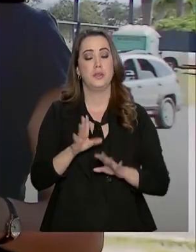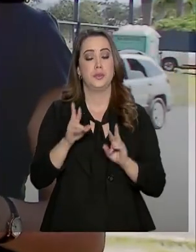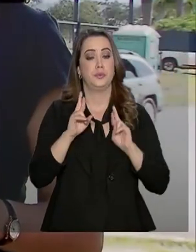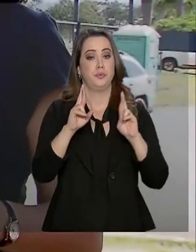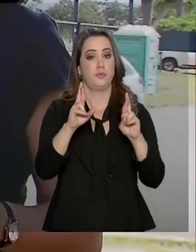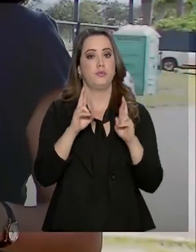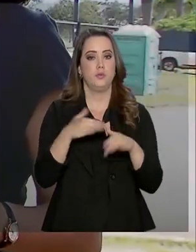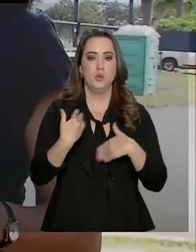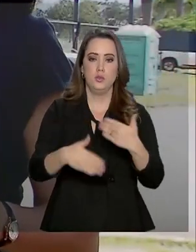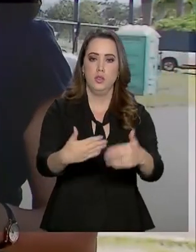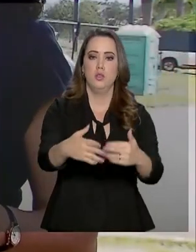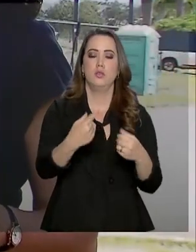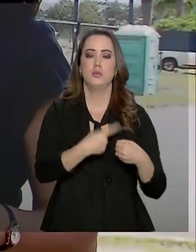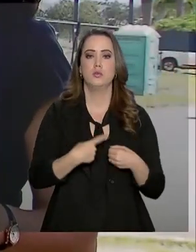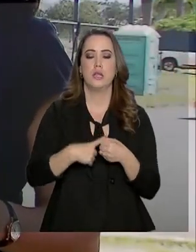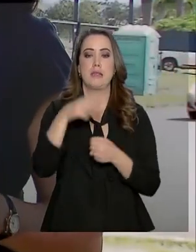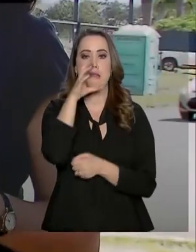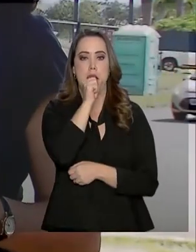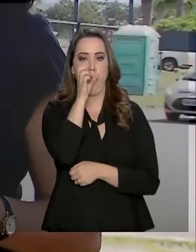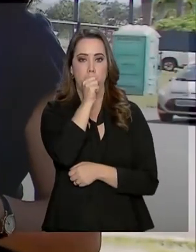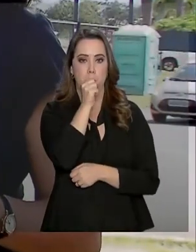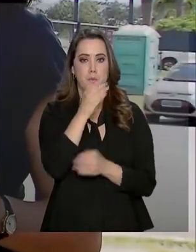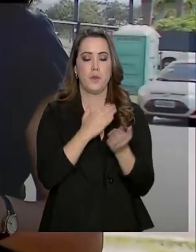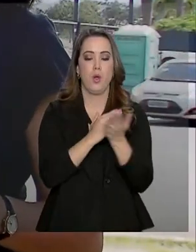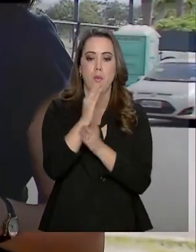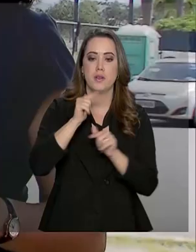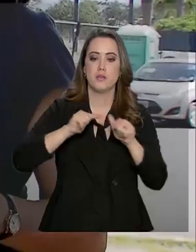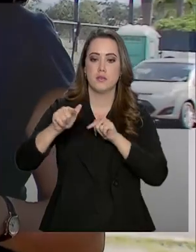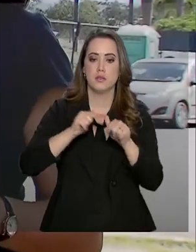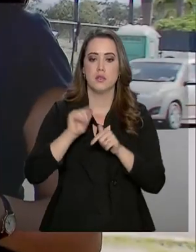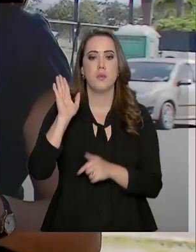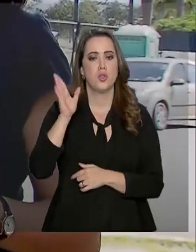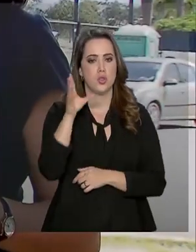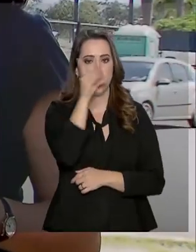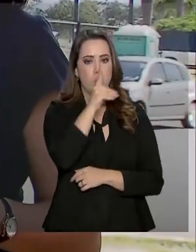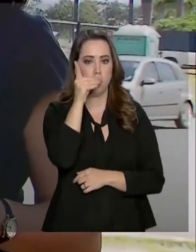é de que sigam para a cidade no sábado e comecem a trabalhar já no domingo.